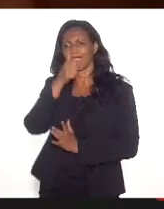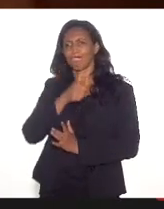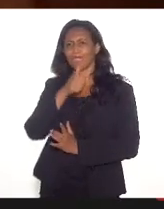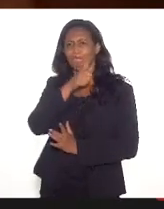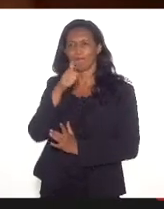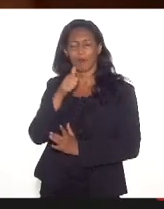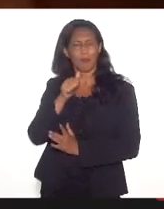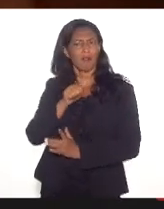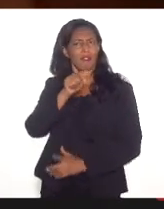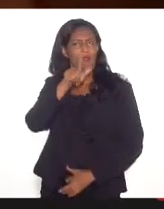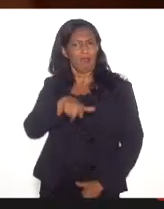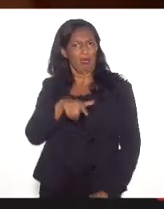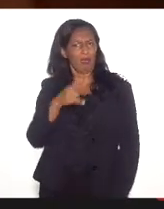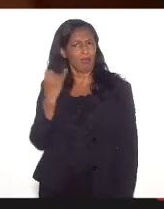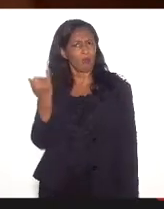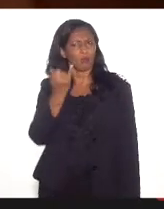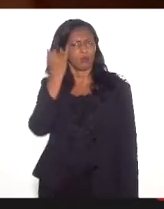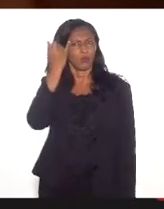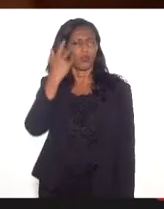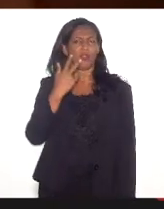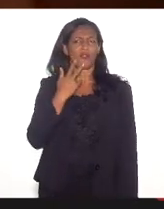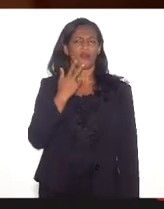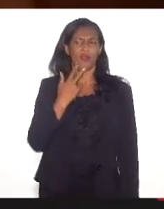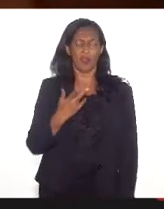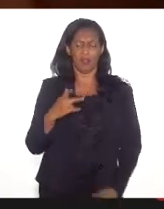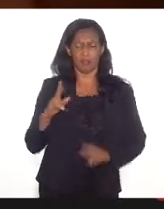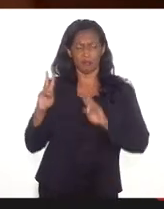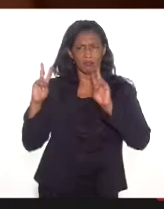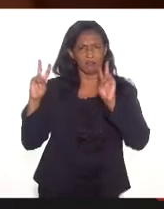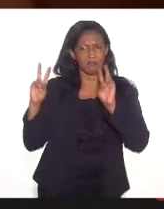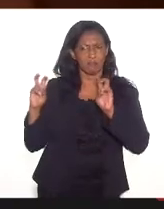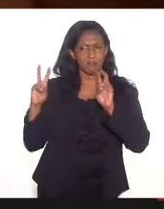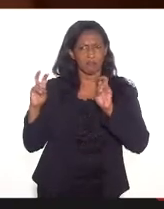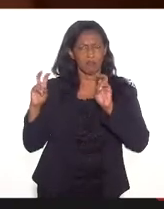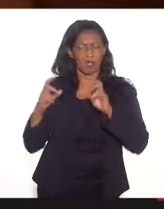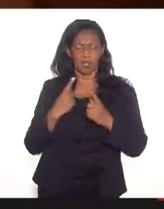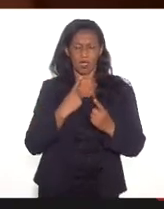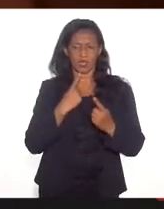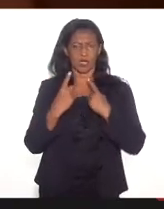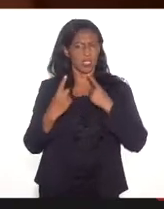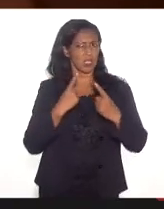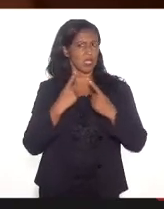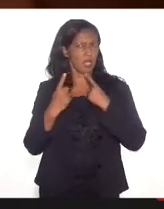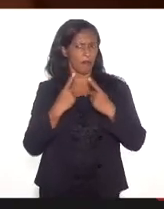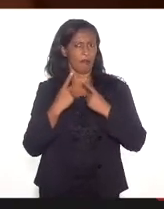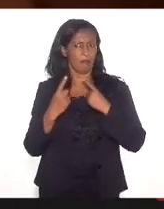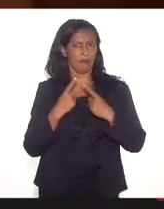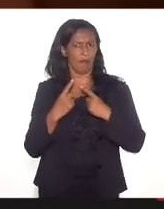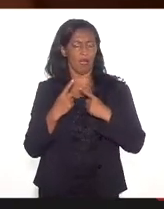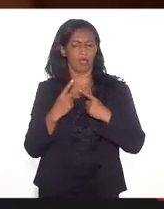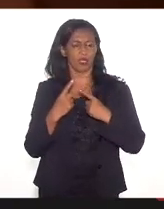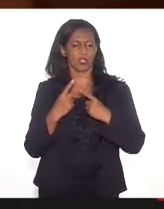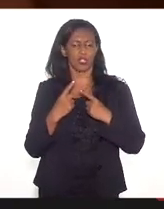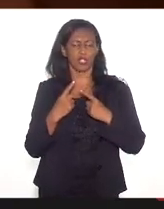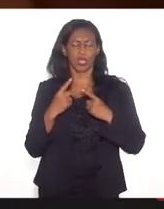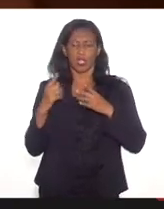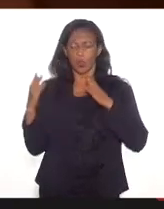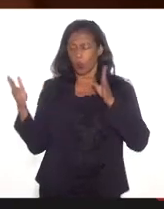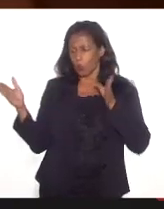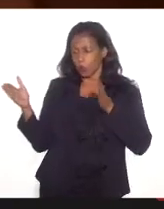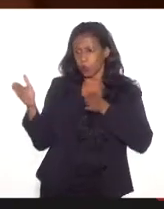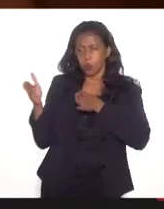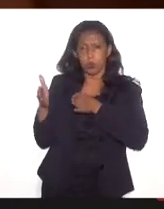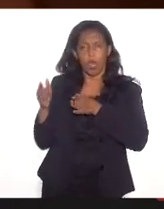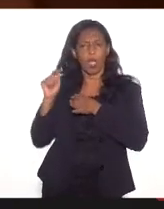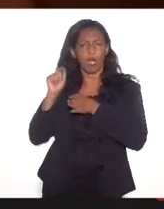é muito importante tratar disso para que esse debate não se restrinja. É uma dimensão que é muito importante, claro, mas não se restrinja,